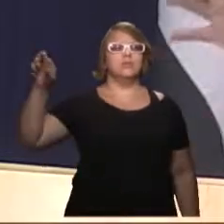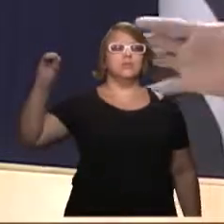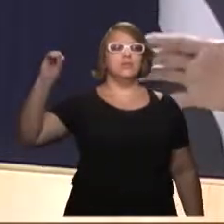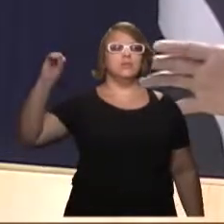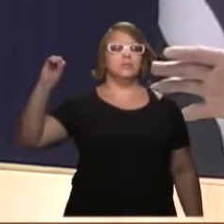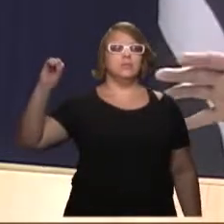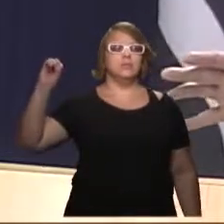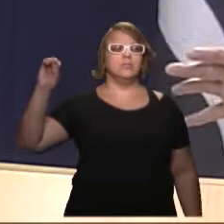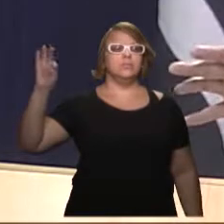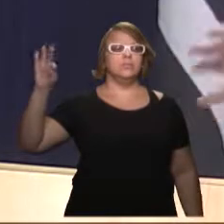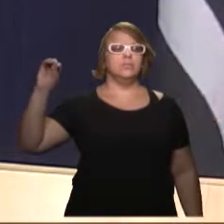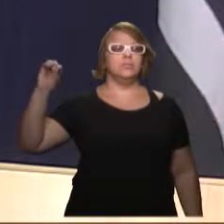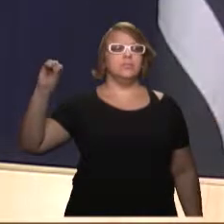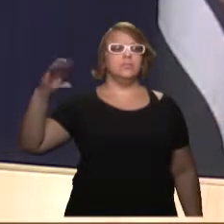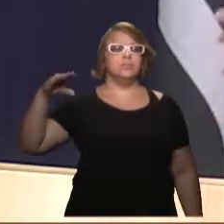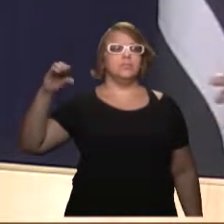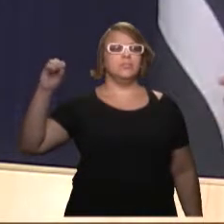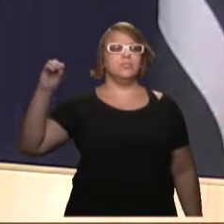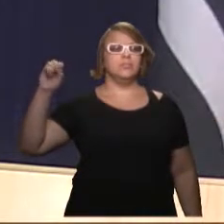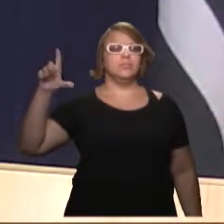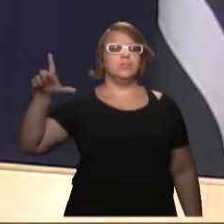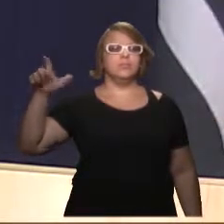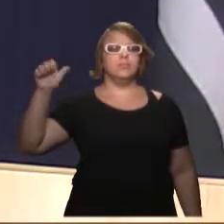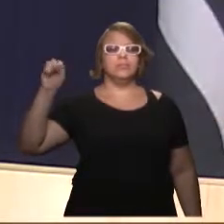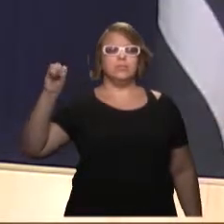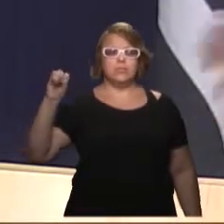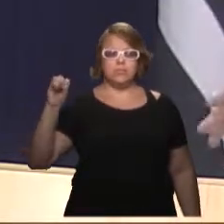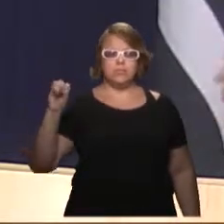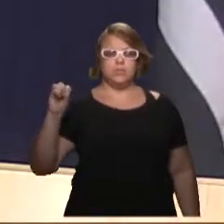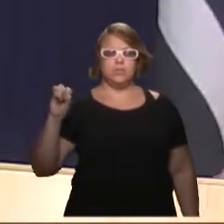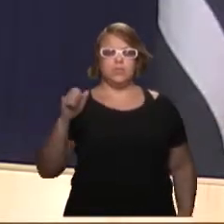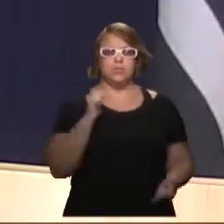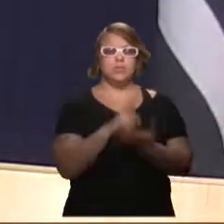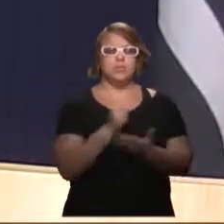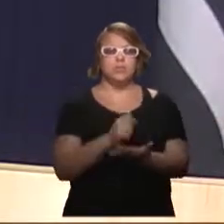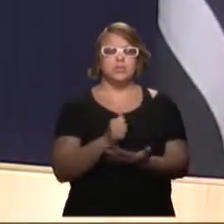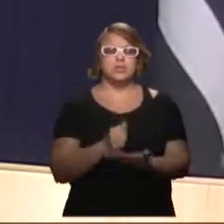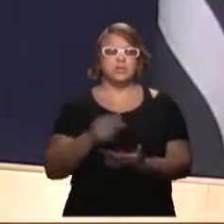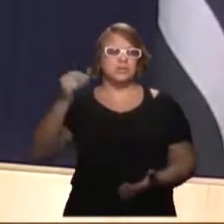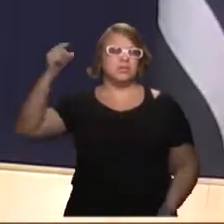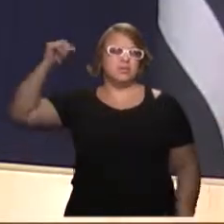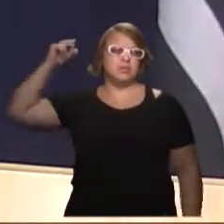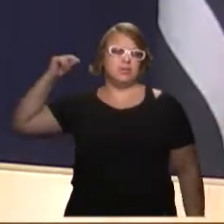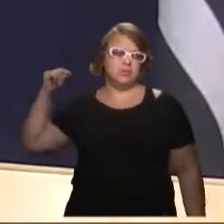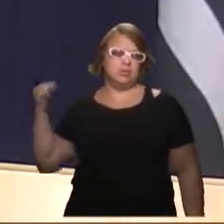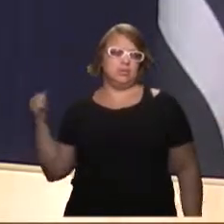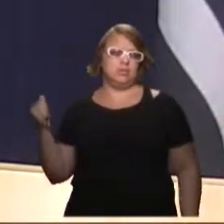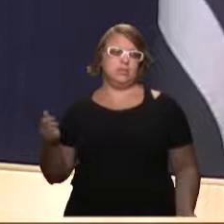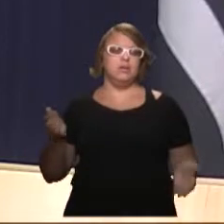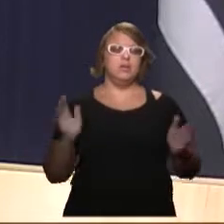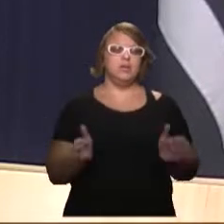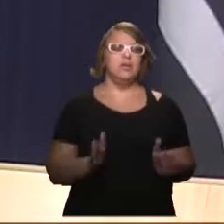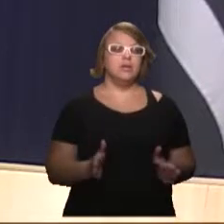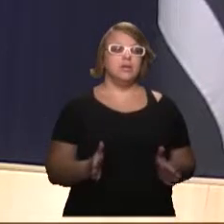tinha condição. Não é que estava de má vontade, né? Não tinha mesmo. E agora retiraram